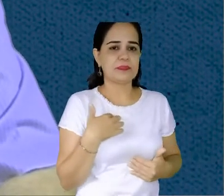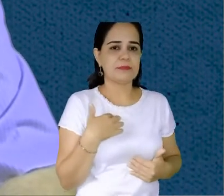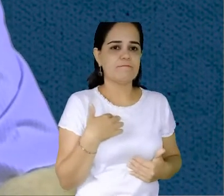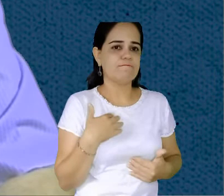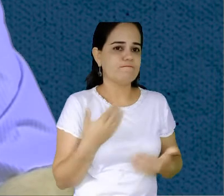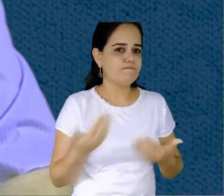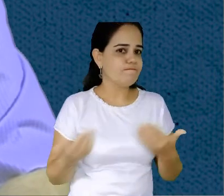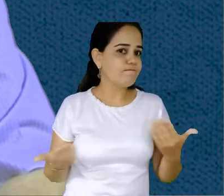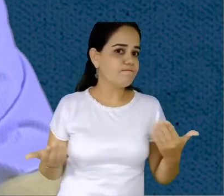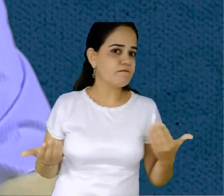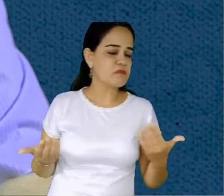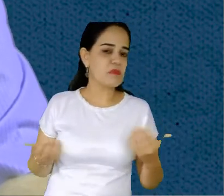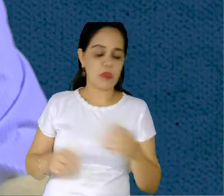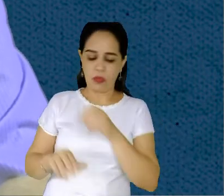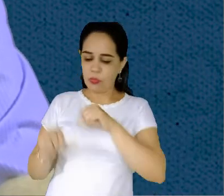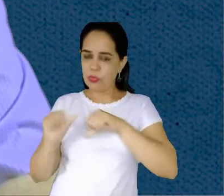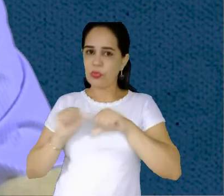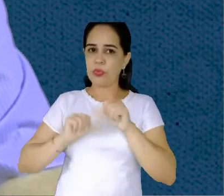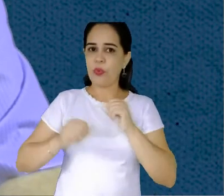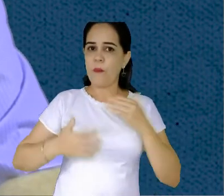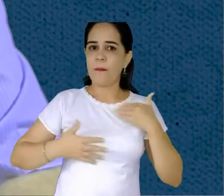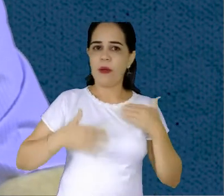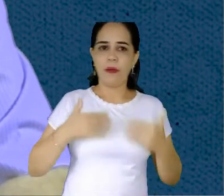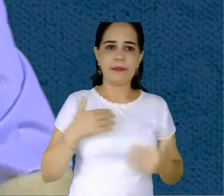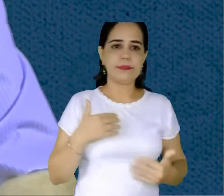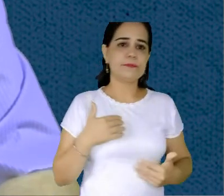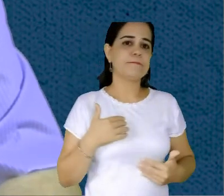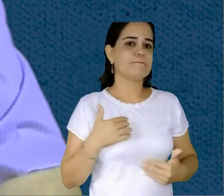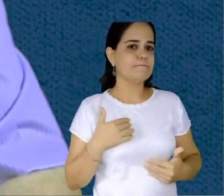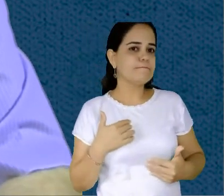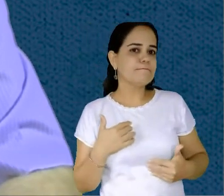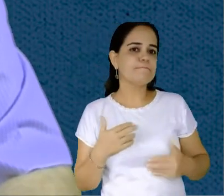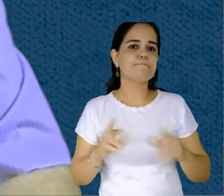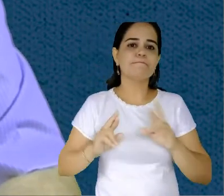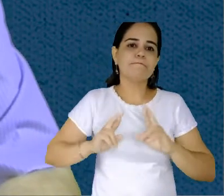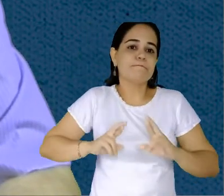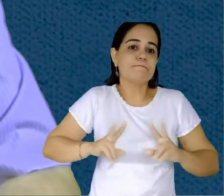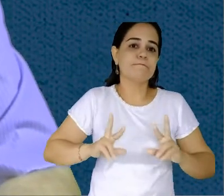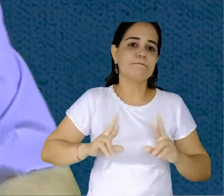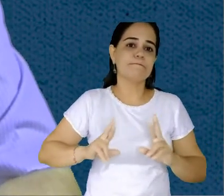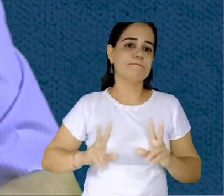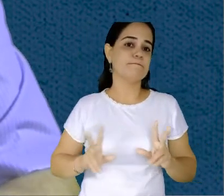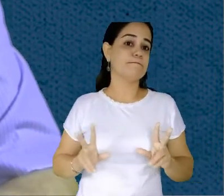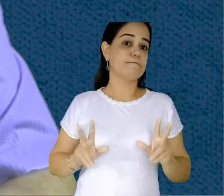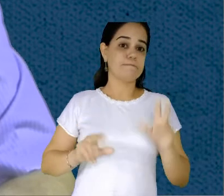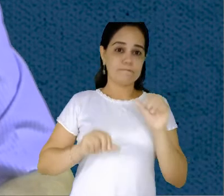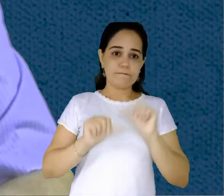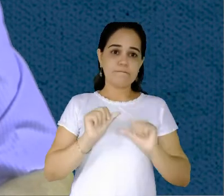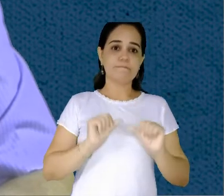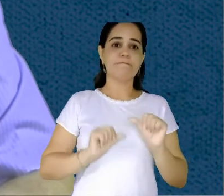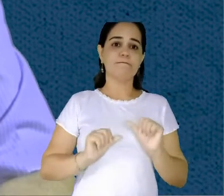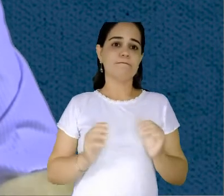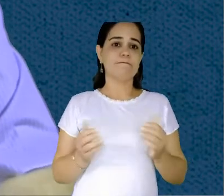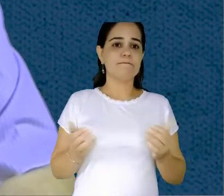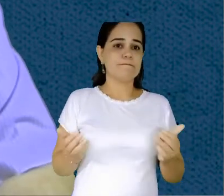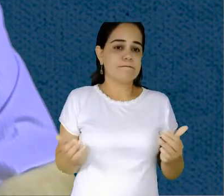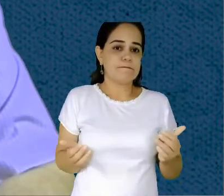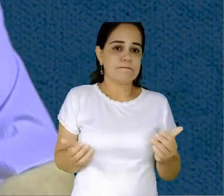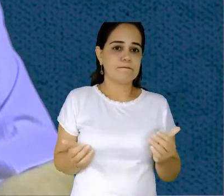seu corpo realmente seja diferente, se transforme ou coisa parecida.